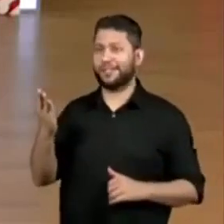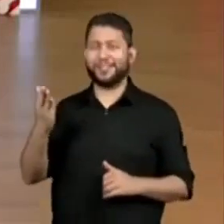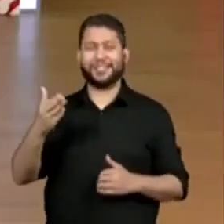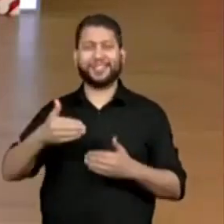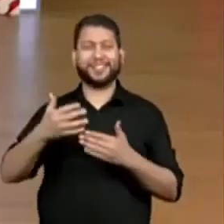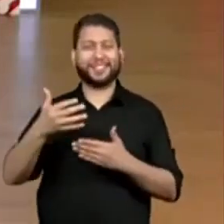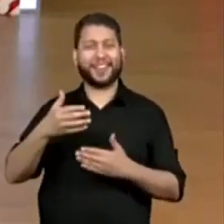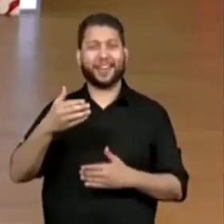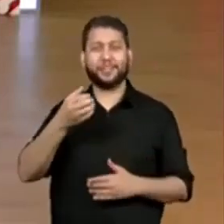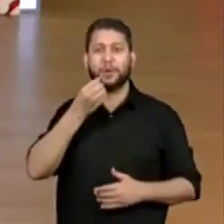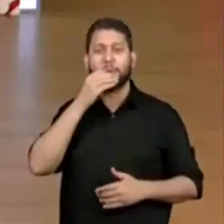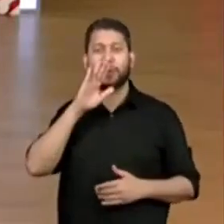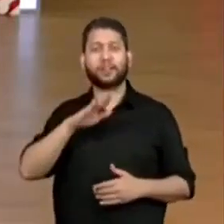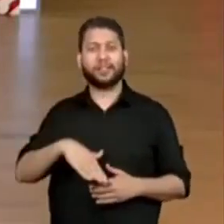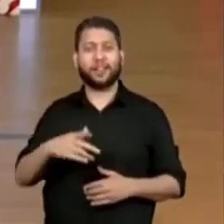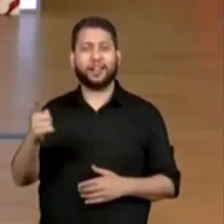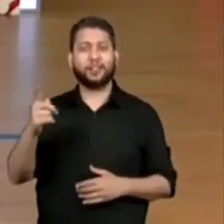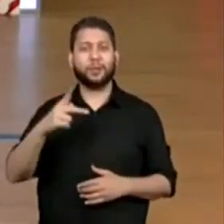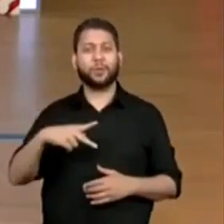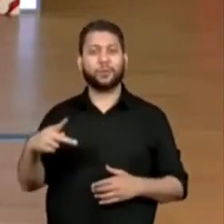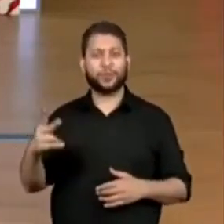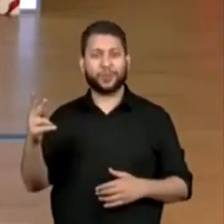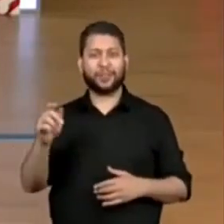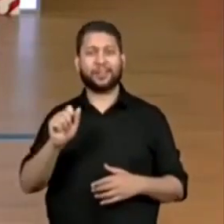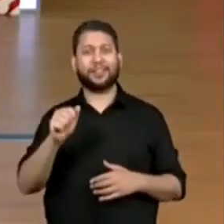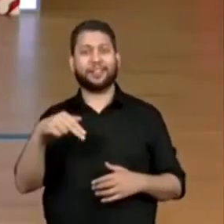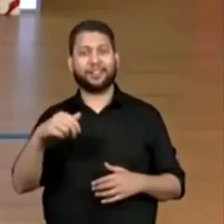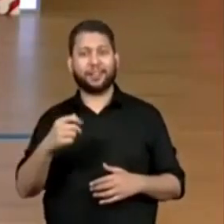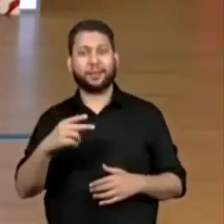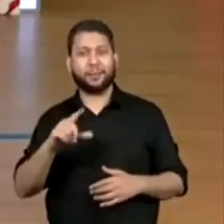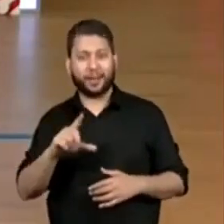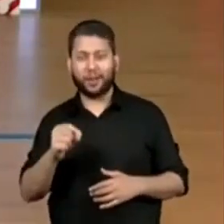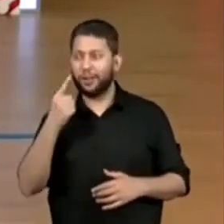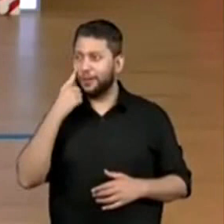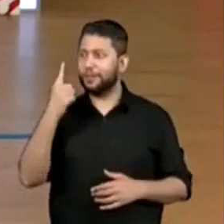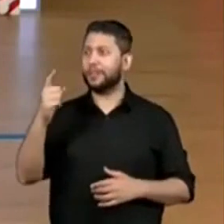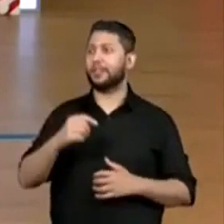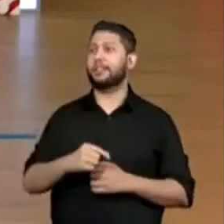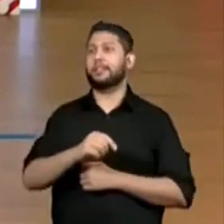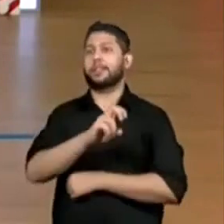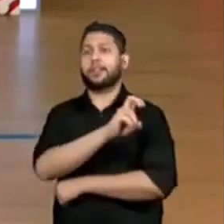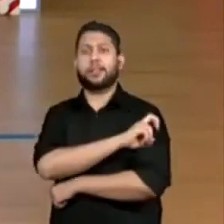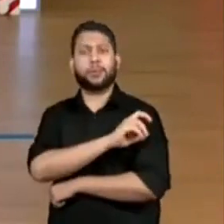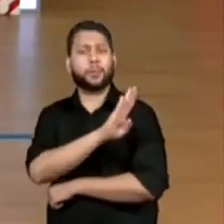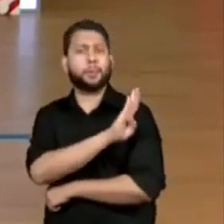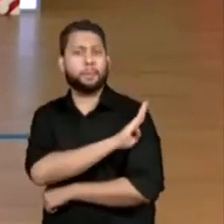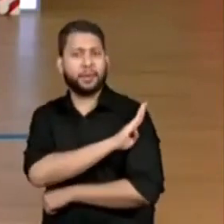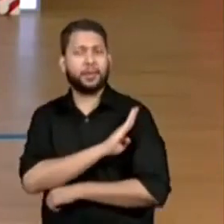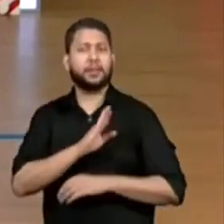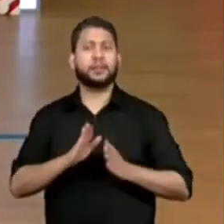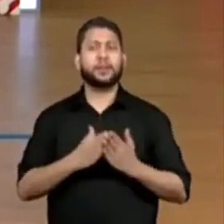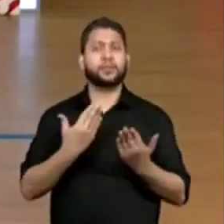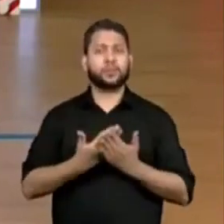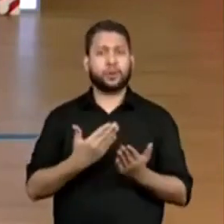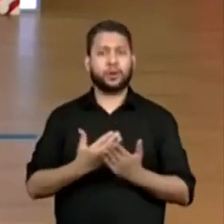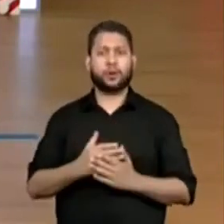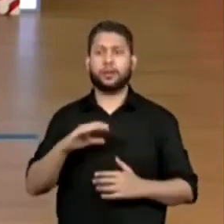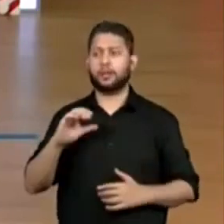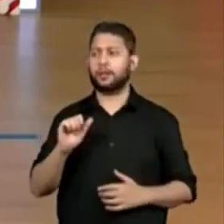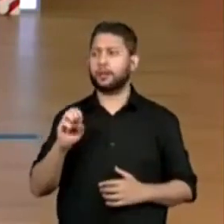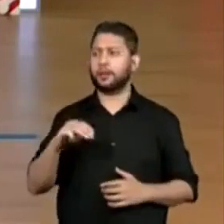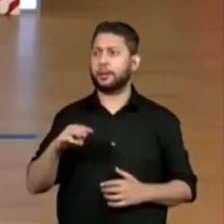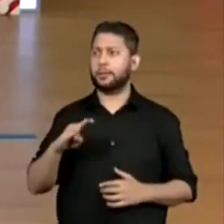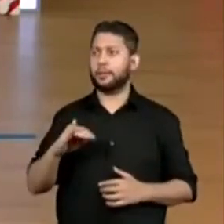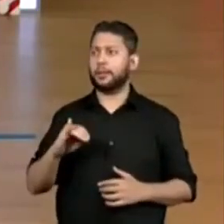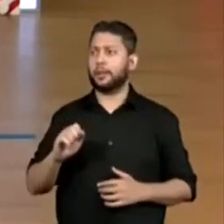tarde para Bruna Paula da escola Tito Lívio Ferreira para o 5º ano B da escola cambiaghi da